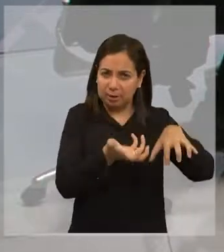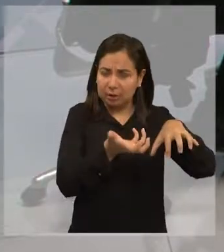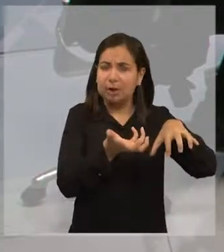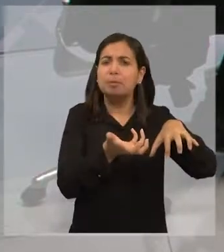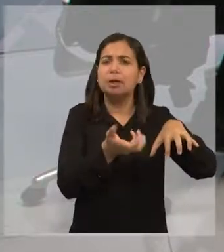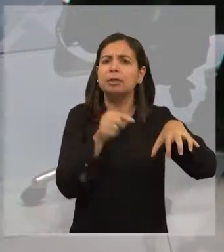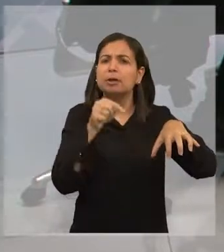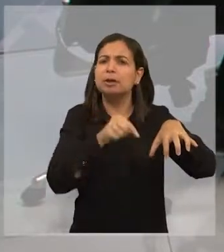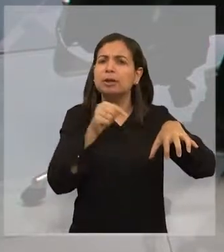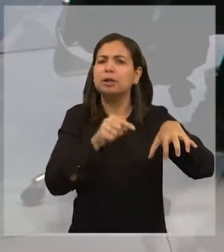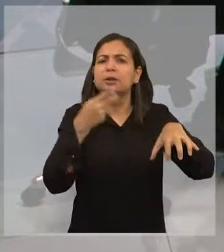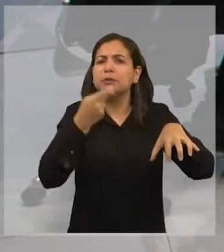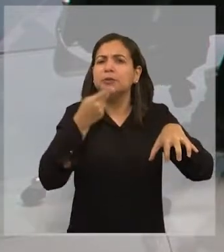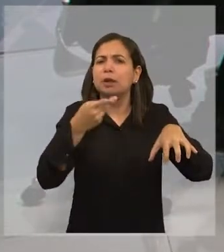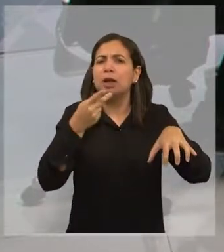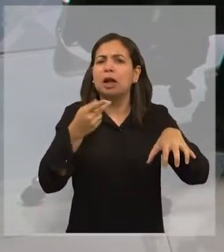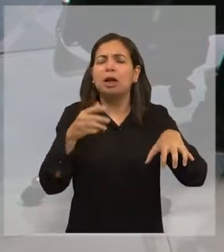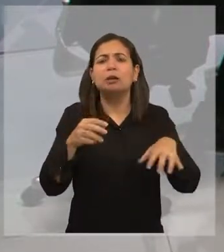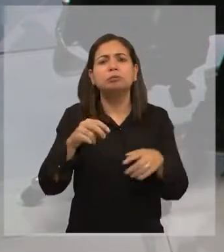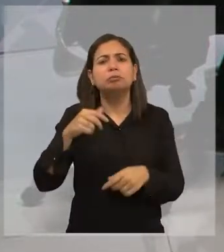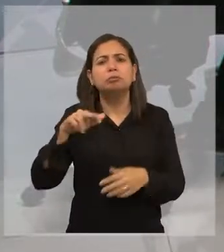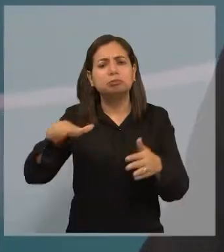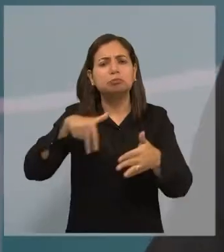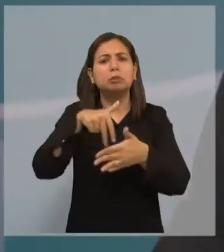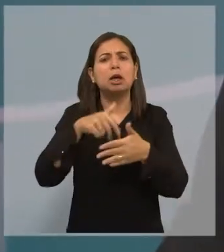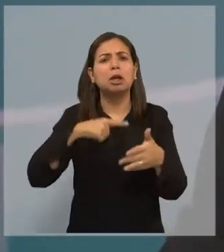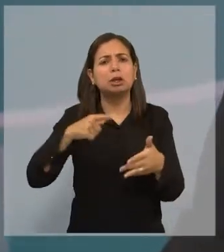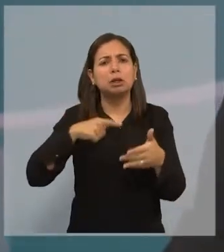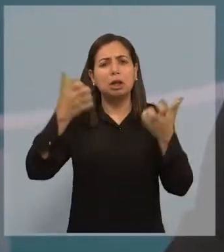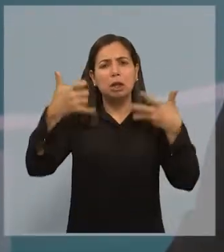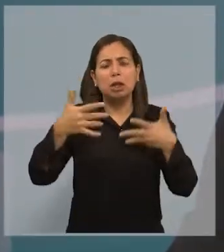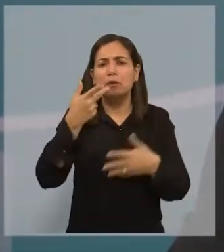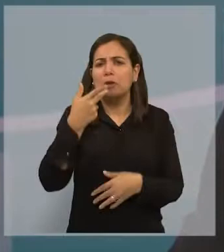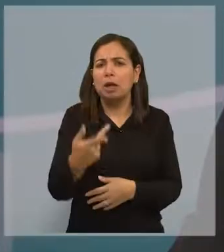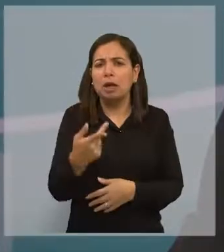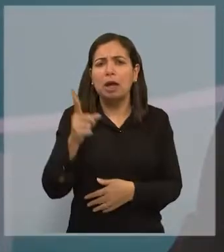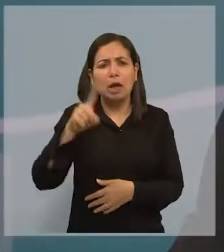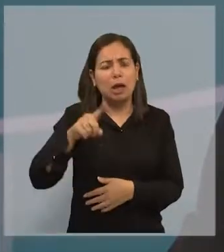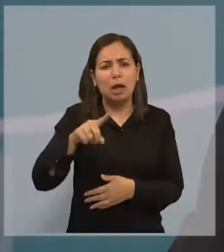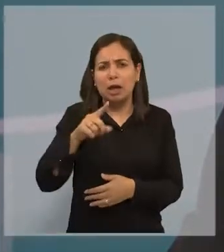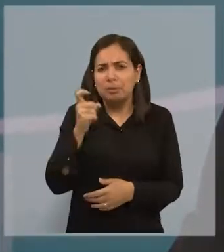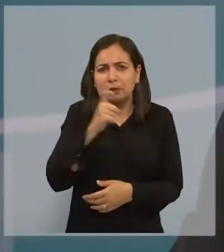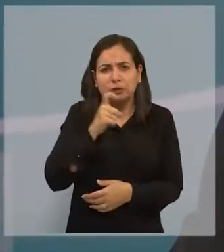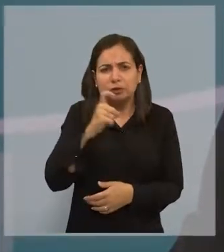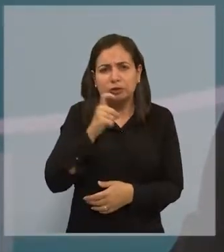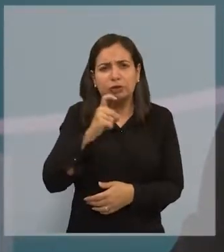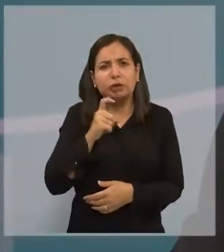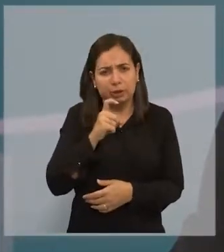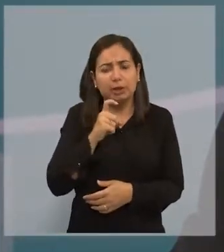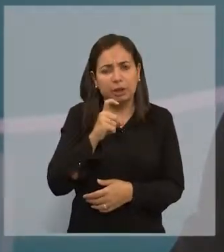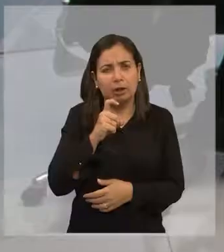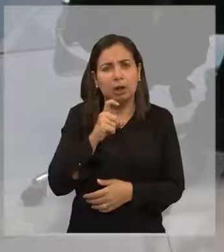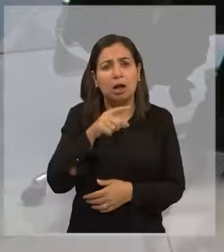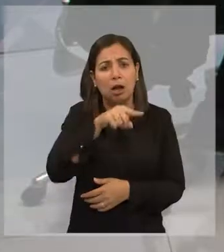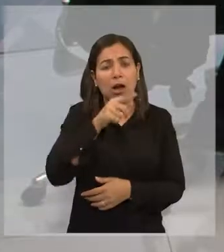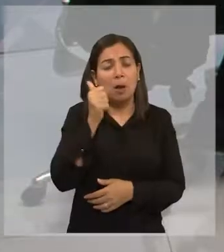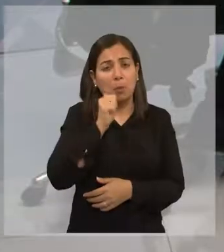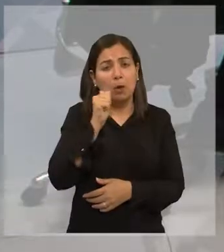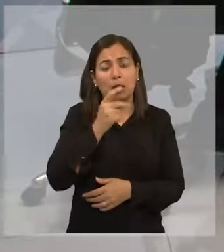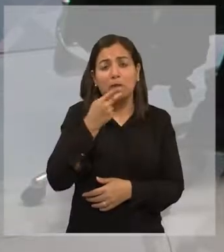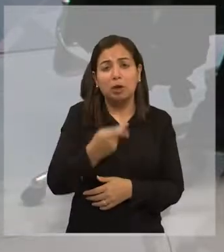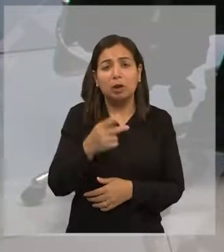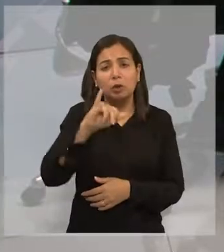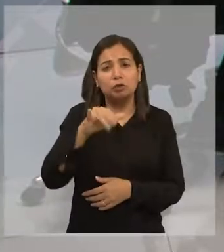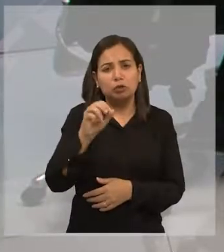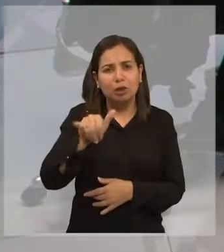tribuna anunciando esse fato, são desmentidos pela líder do governo, a deputada Joyce Hasselmann, que diz que não